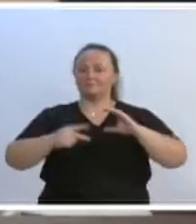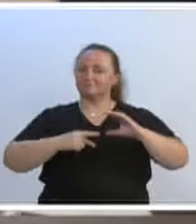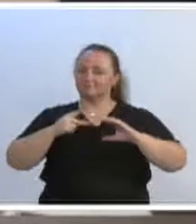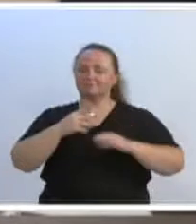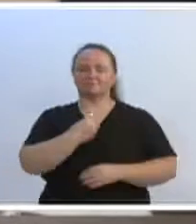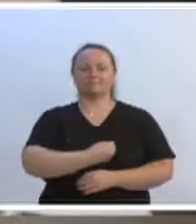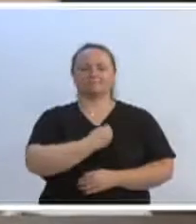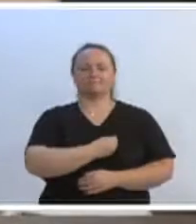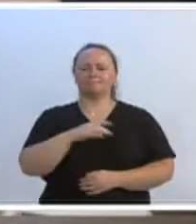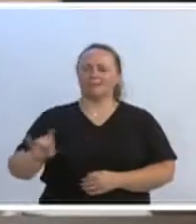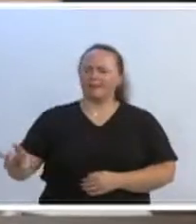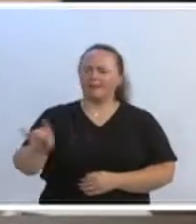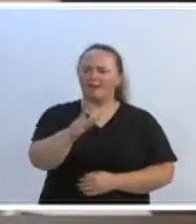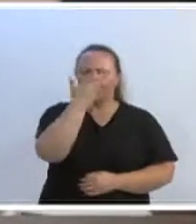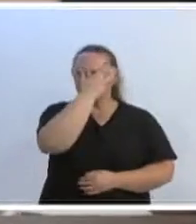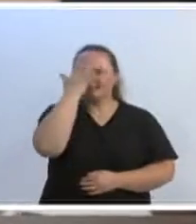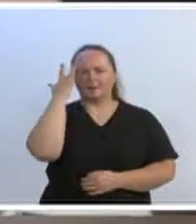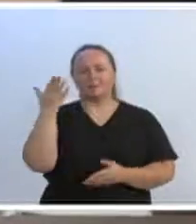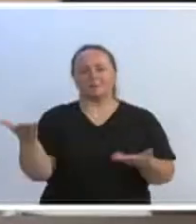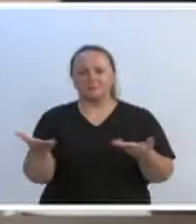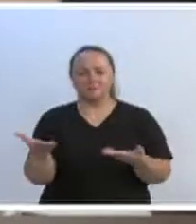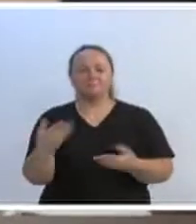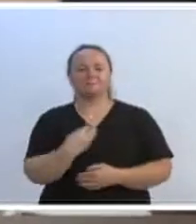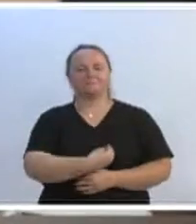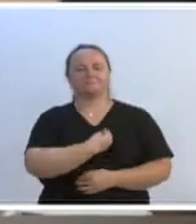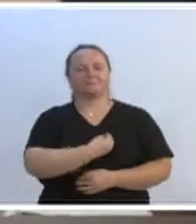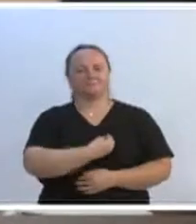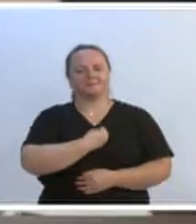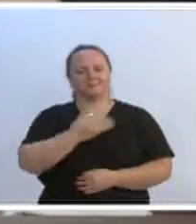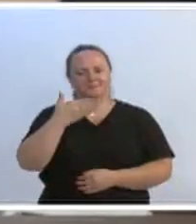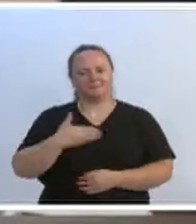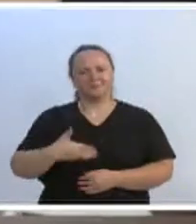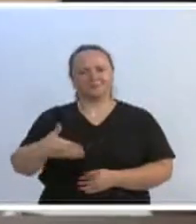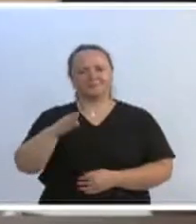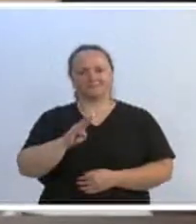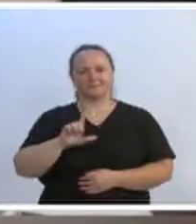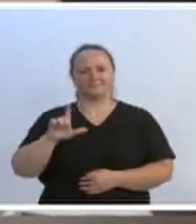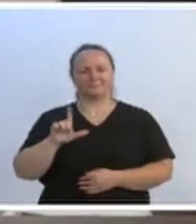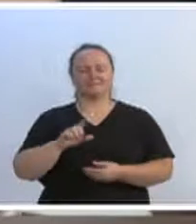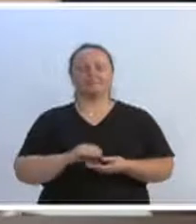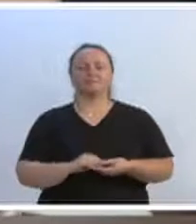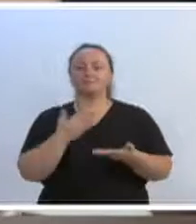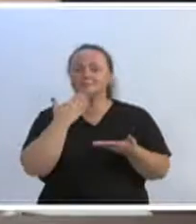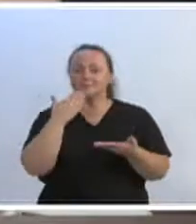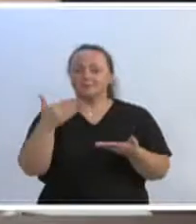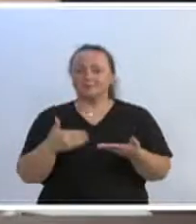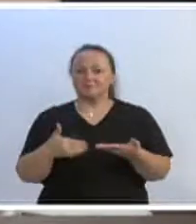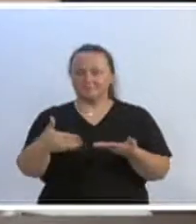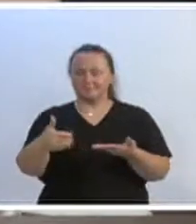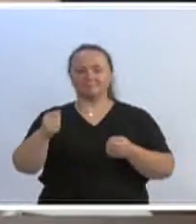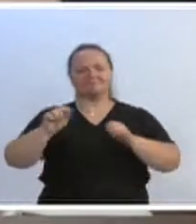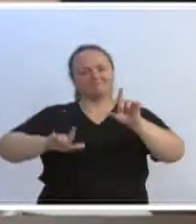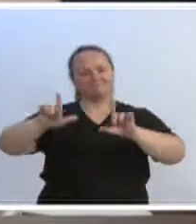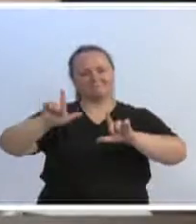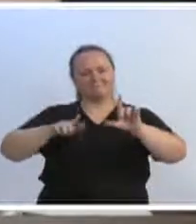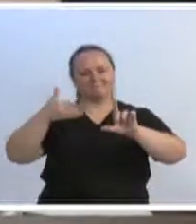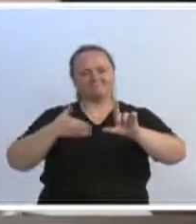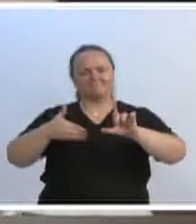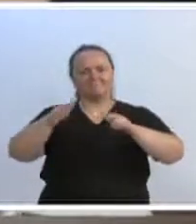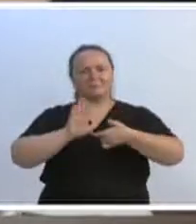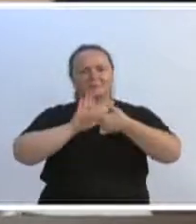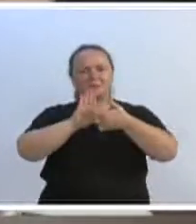seu pastoreio. Entrai por suas portas com ações de graças, e nos seus átrios com hinos de louvor. Rendei-lhe graças